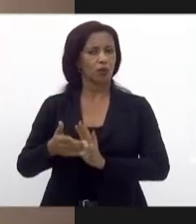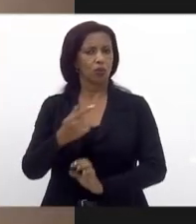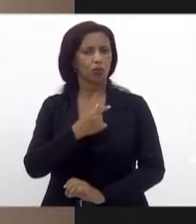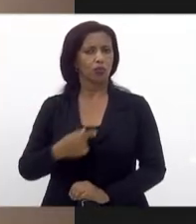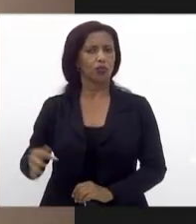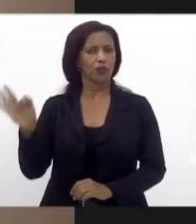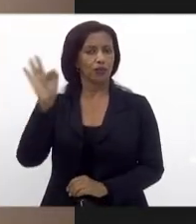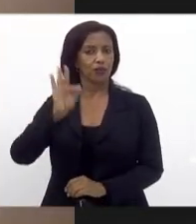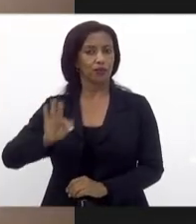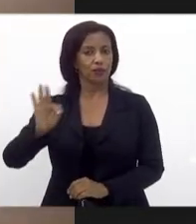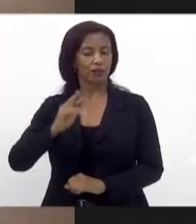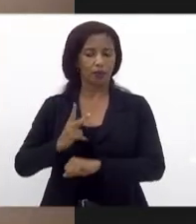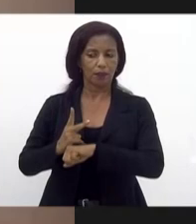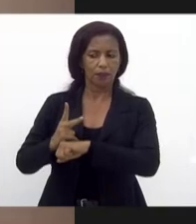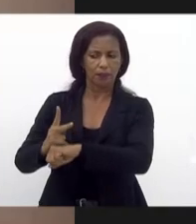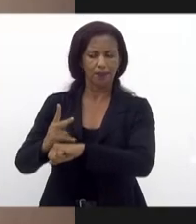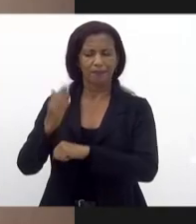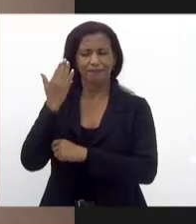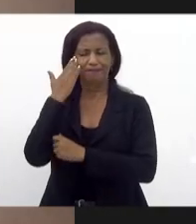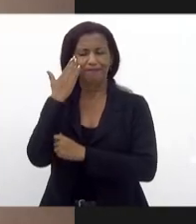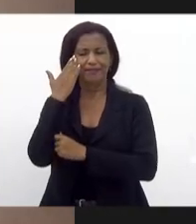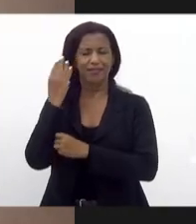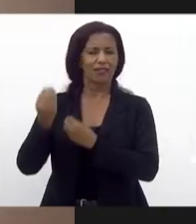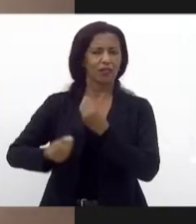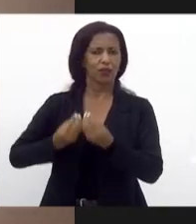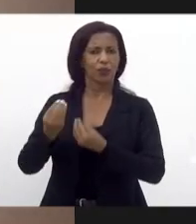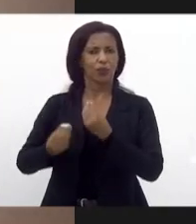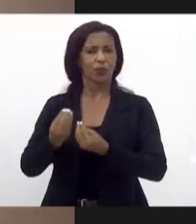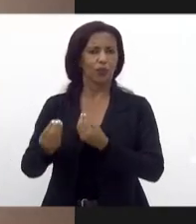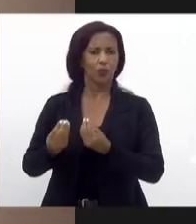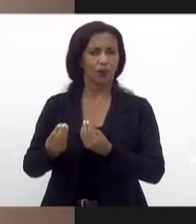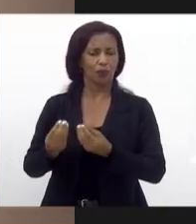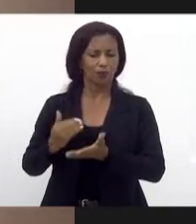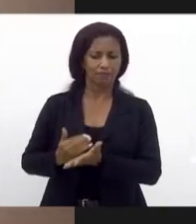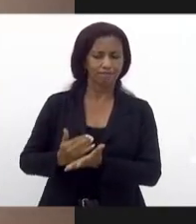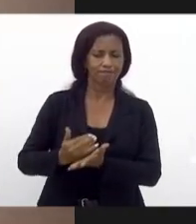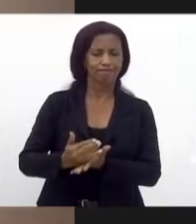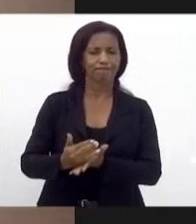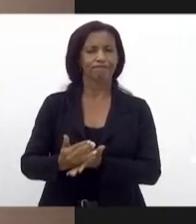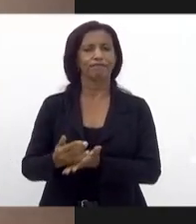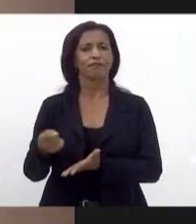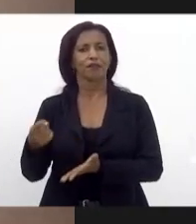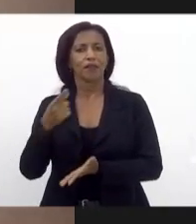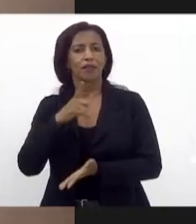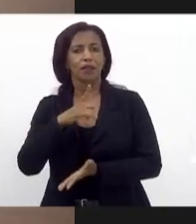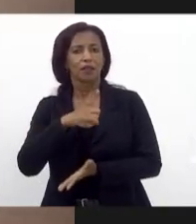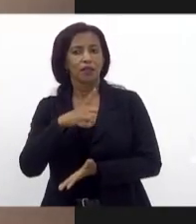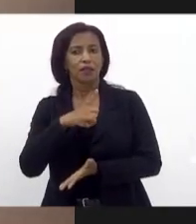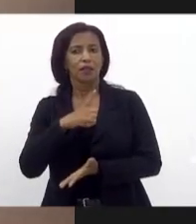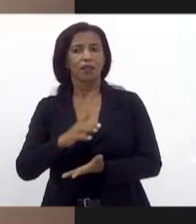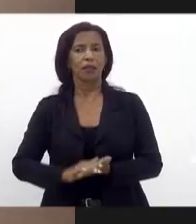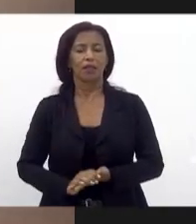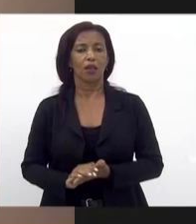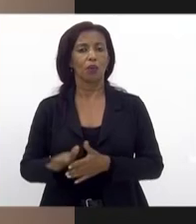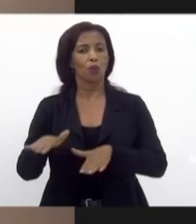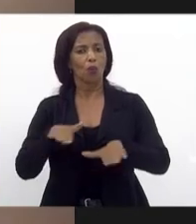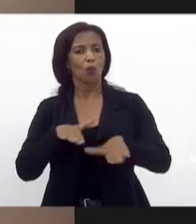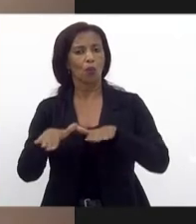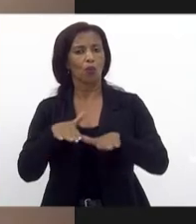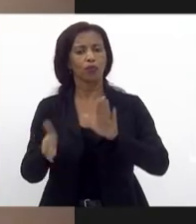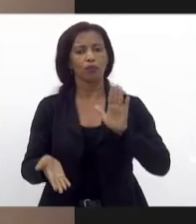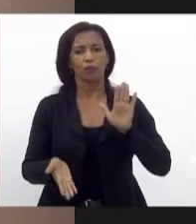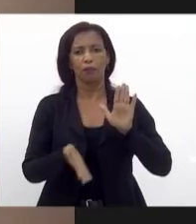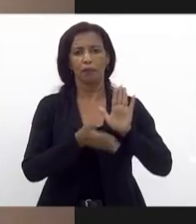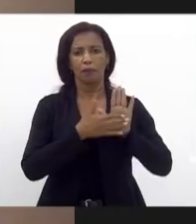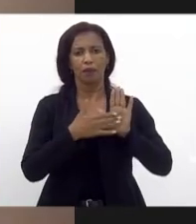governo federal e busquei para entender a posição do Rio Galeão. E, a partir dali, eu tenho movido o meu